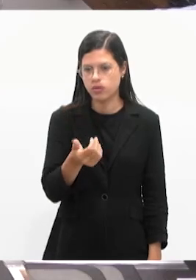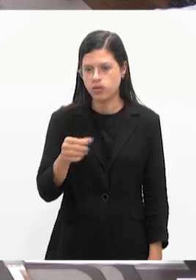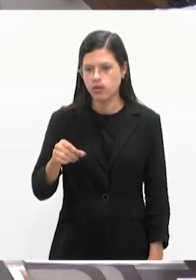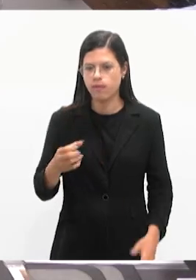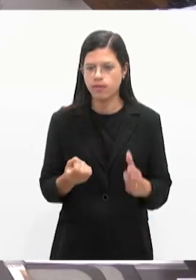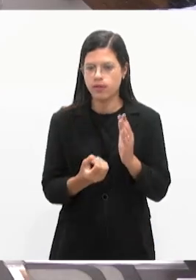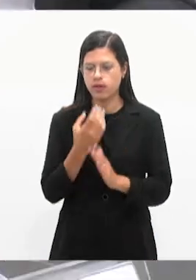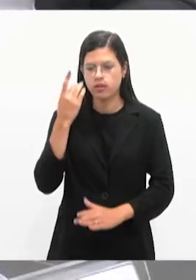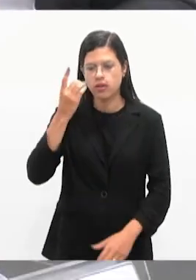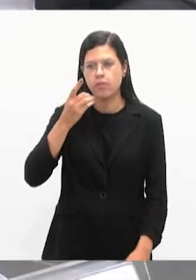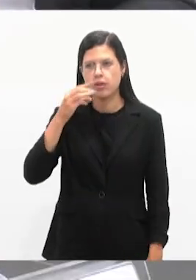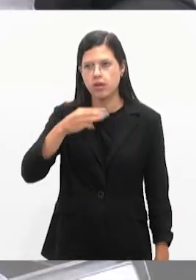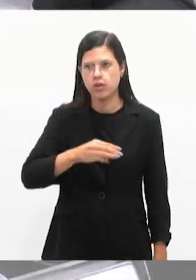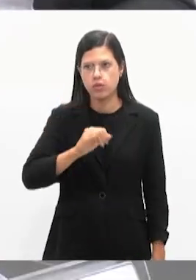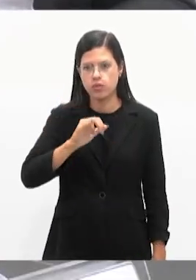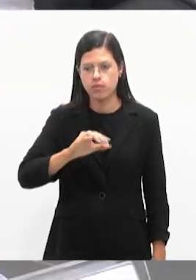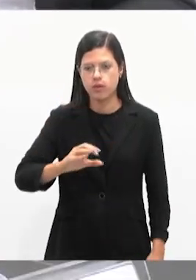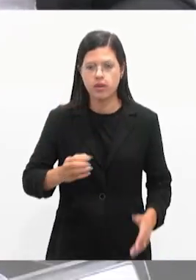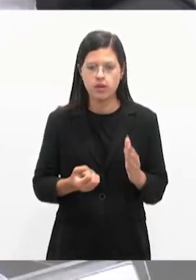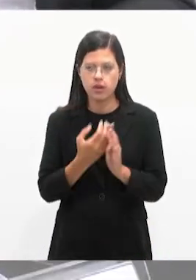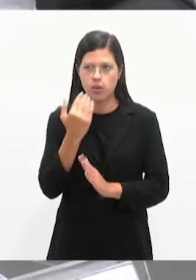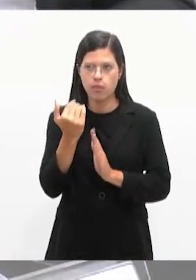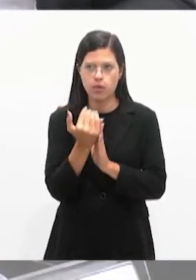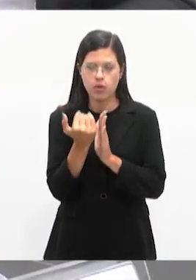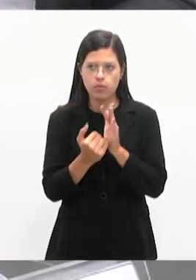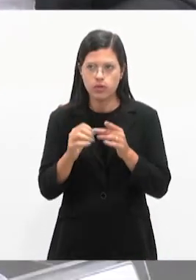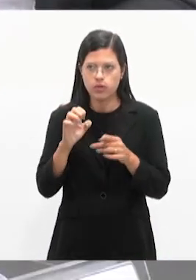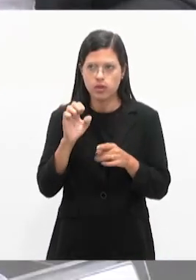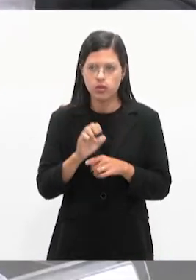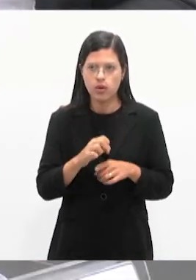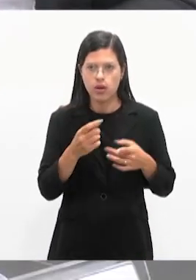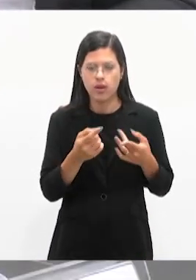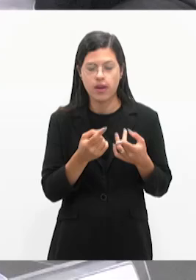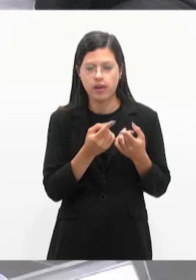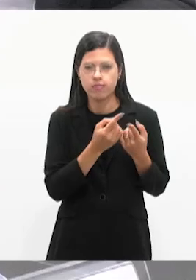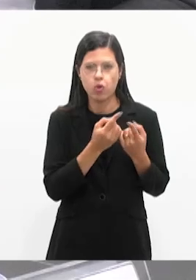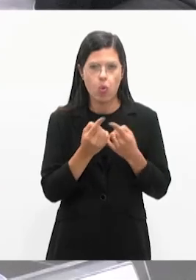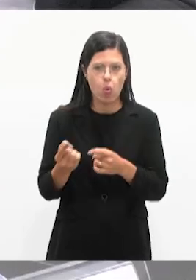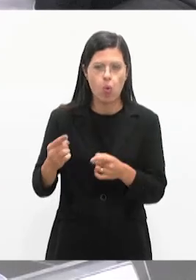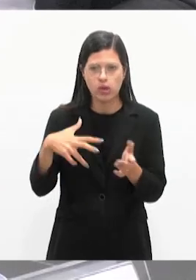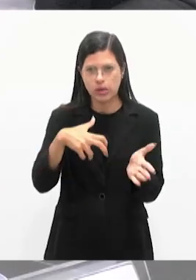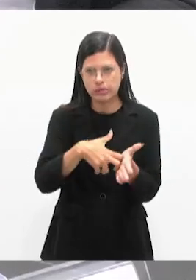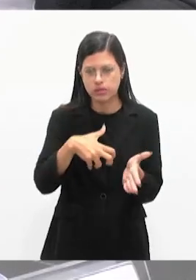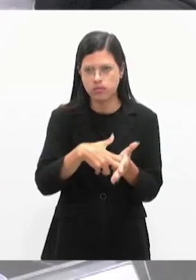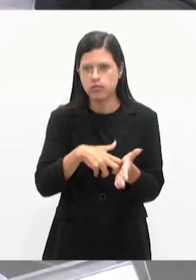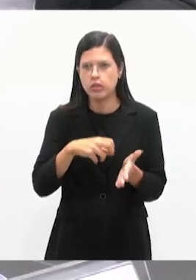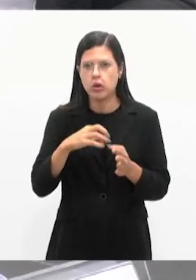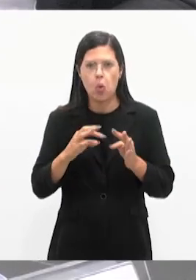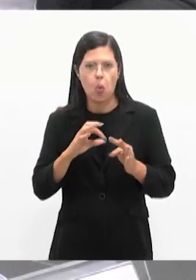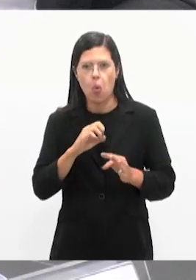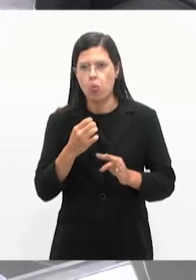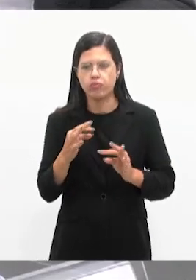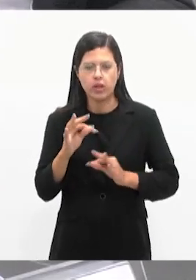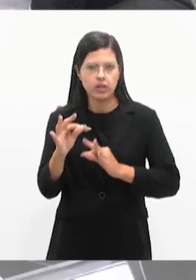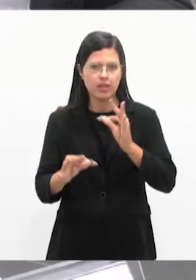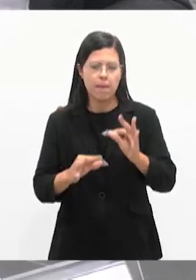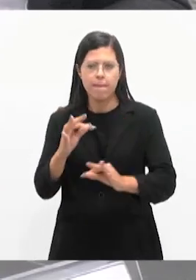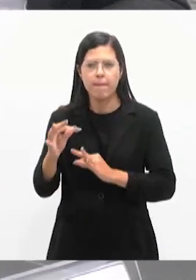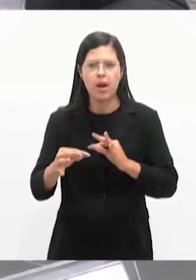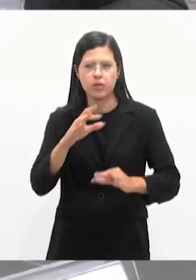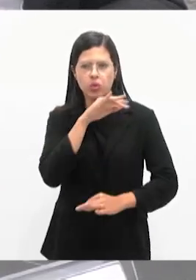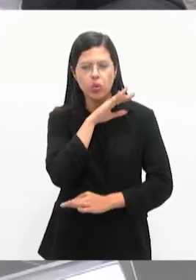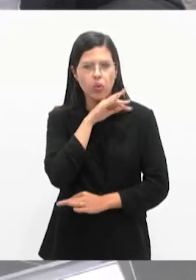autoria do deputado Carlos Mink, que cria o Programa Estadual de Prevenção à Tortura e outros tratamentos ou penas cruéis, desumanos ou degradantes